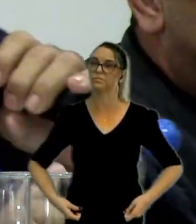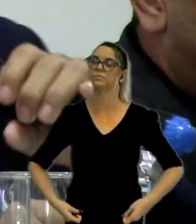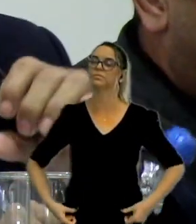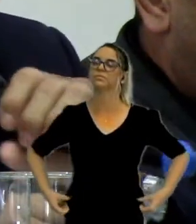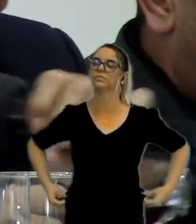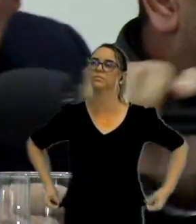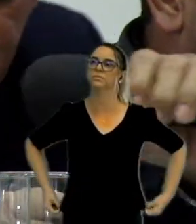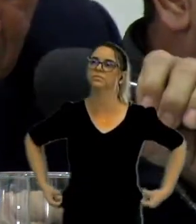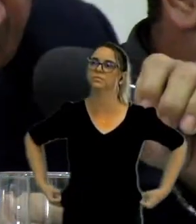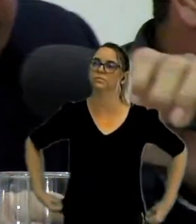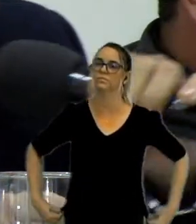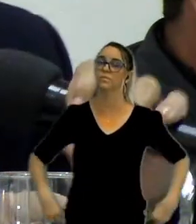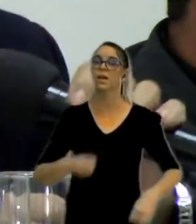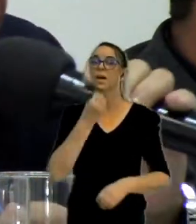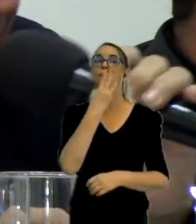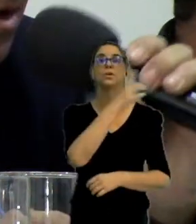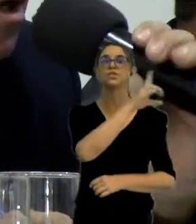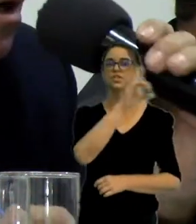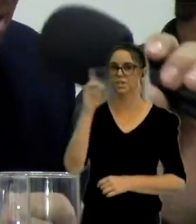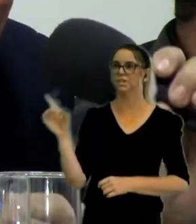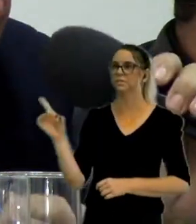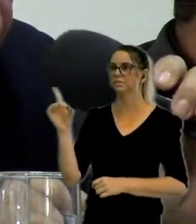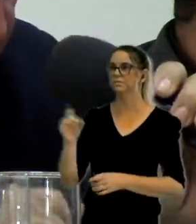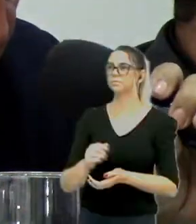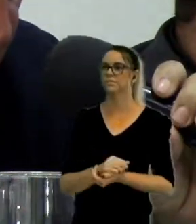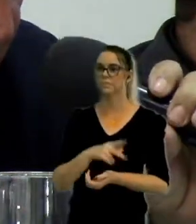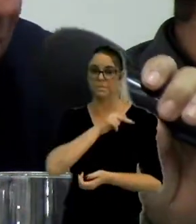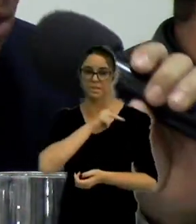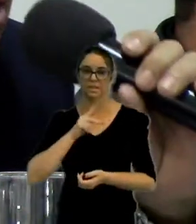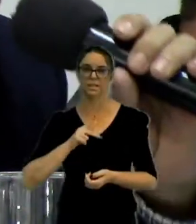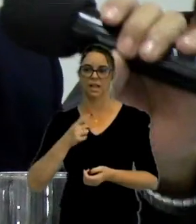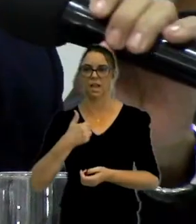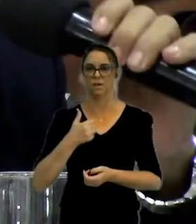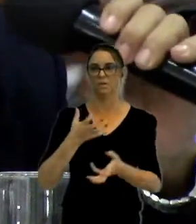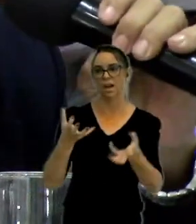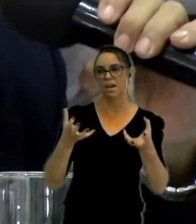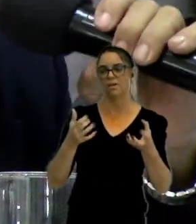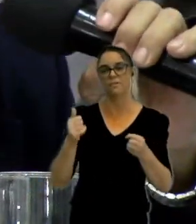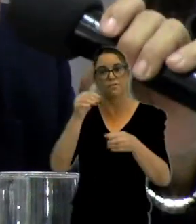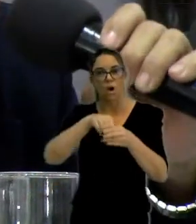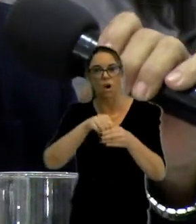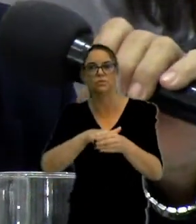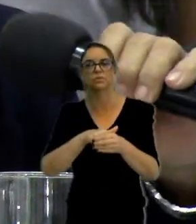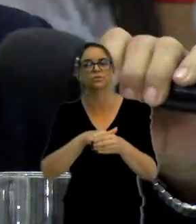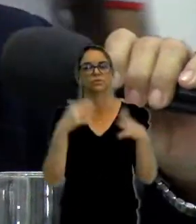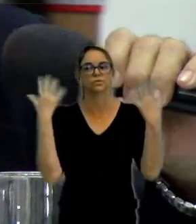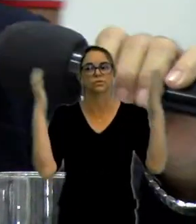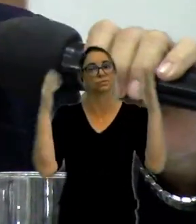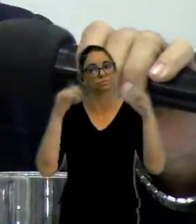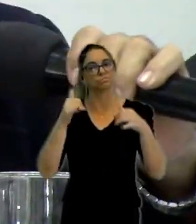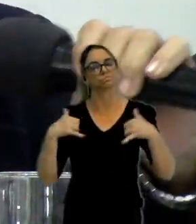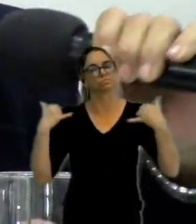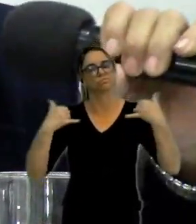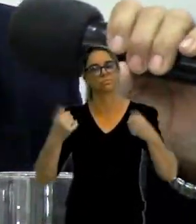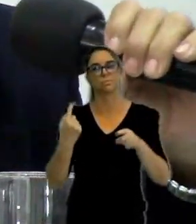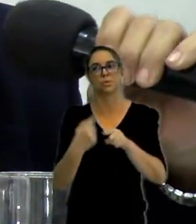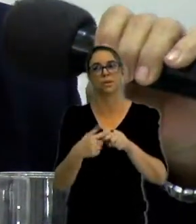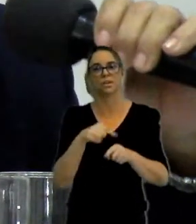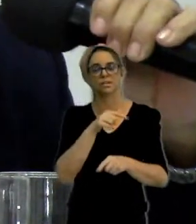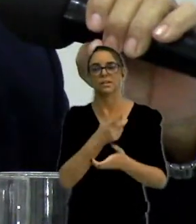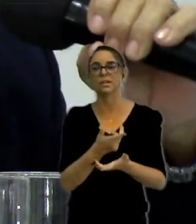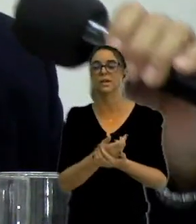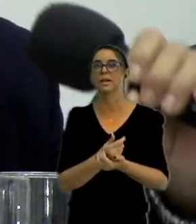Bom dia a todos. Presidente, eu gostaria de colocar aqui um voto de felicitação pela passagem